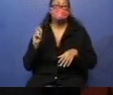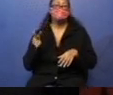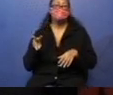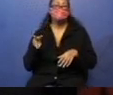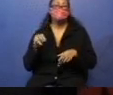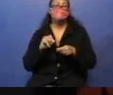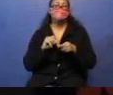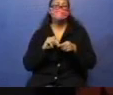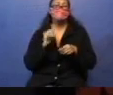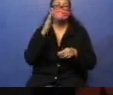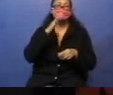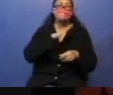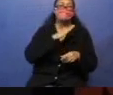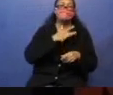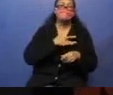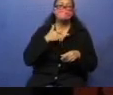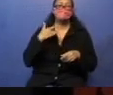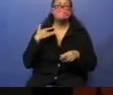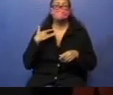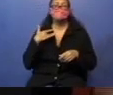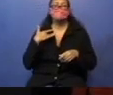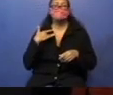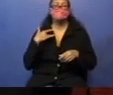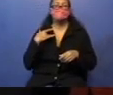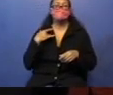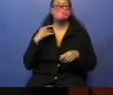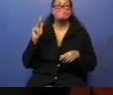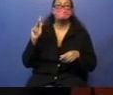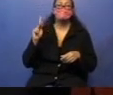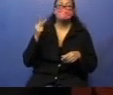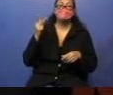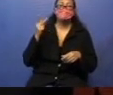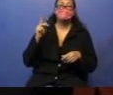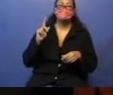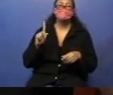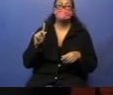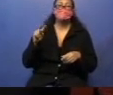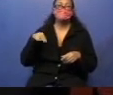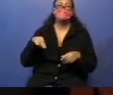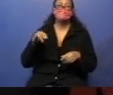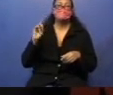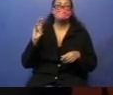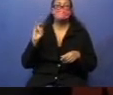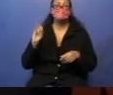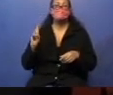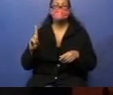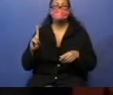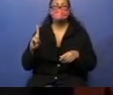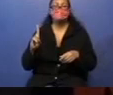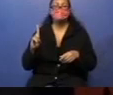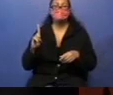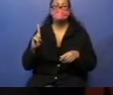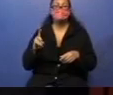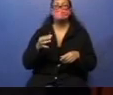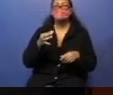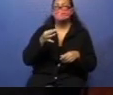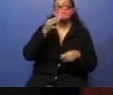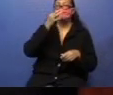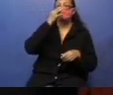fazem mal. Olha os vírus da H1N1, as gripe que está aí. Esse tempo que nós